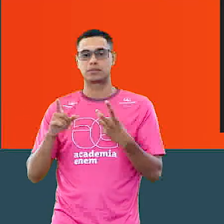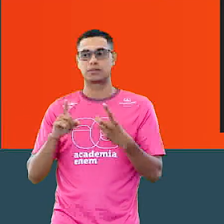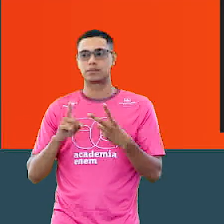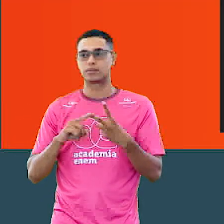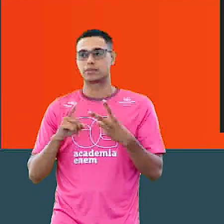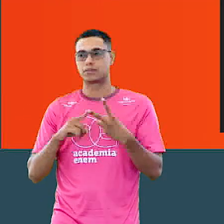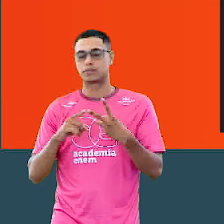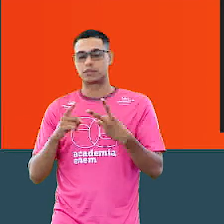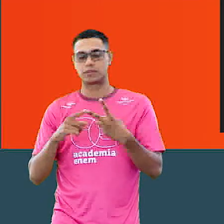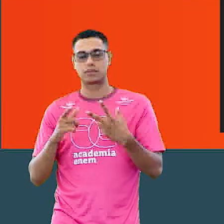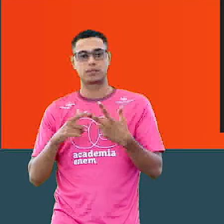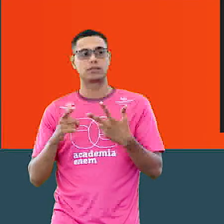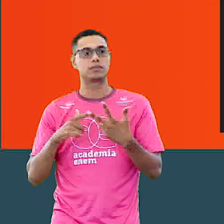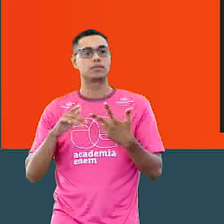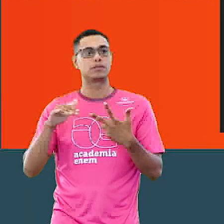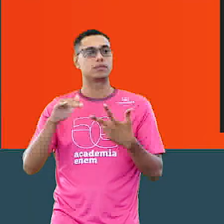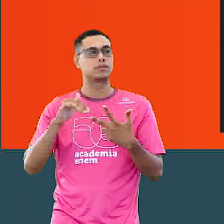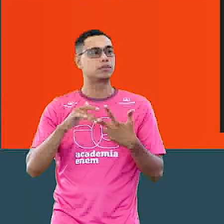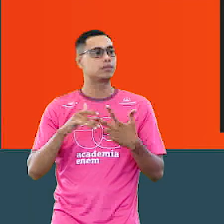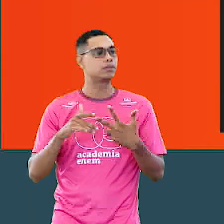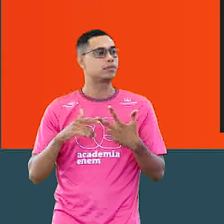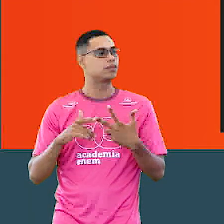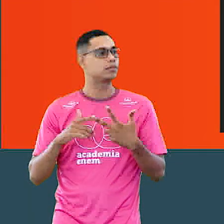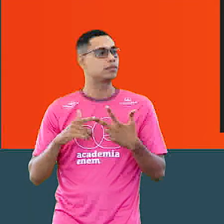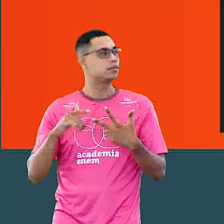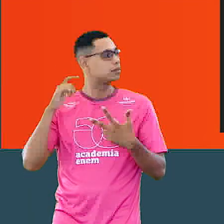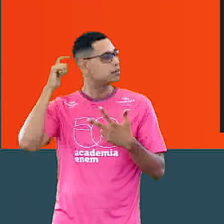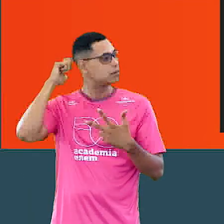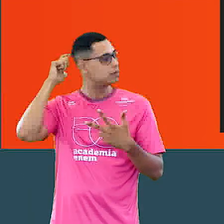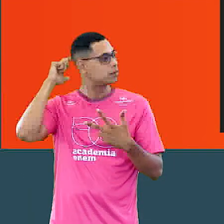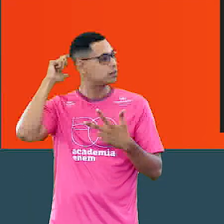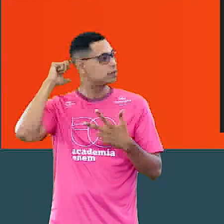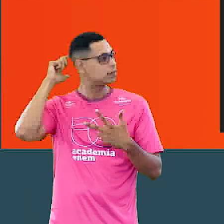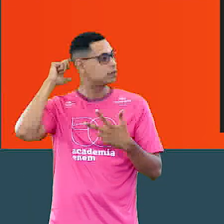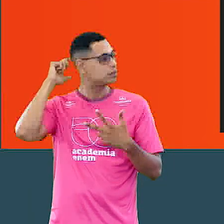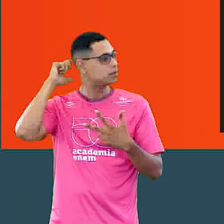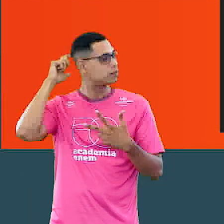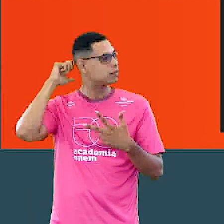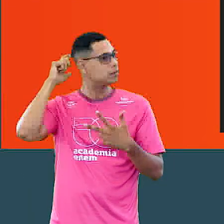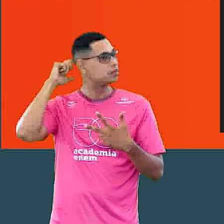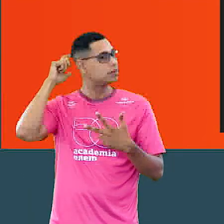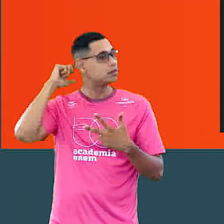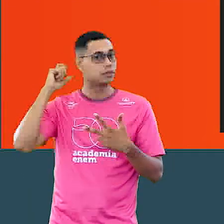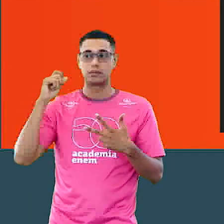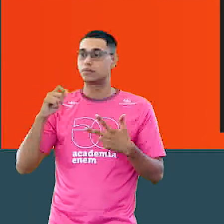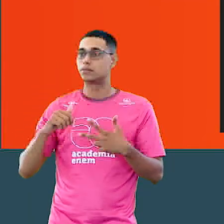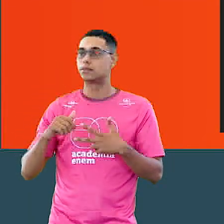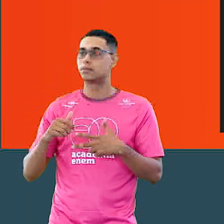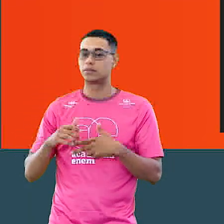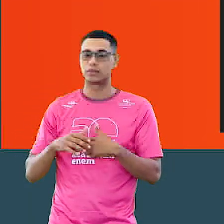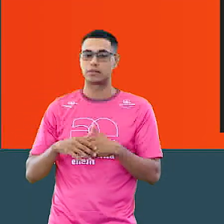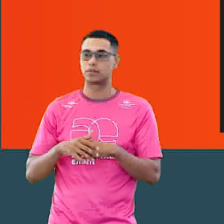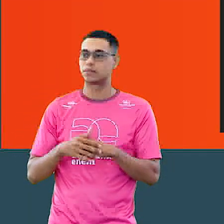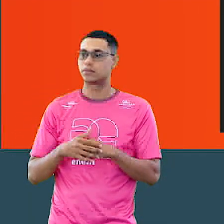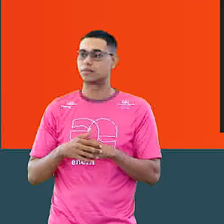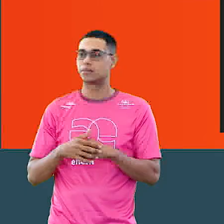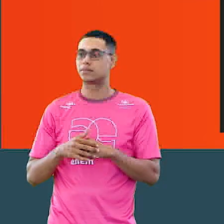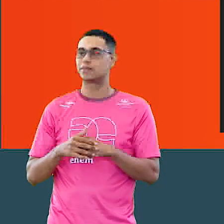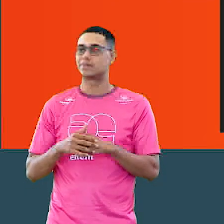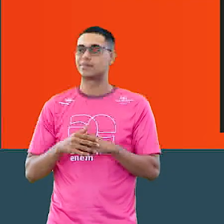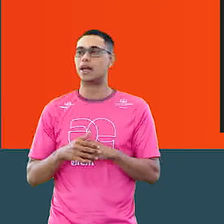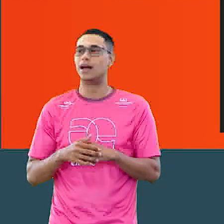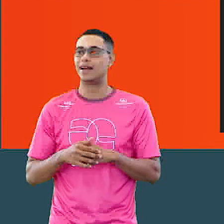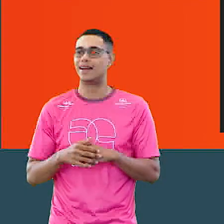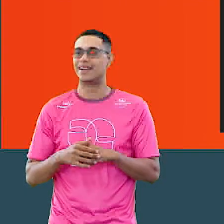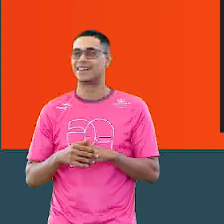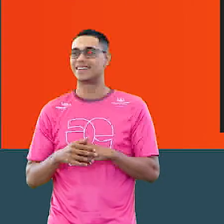lá. Professora? Oi. Aqui, por favor. Quem pergunta? Aqui. Aqui. Eu tenho uma